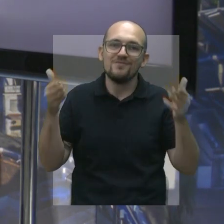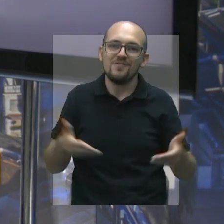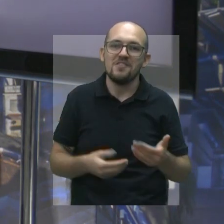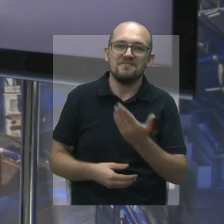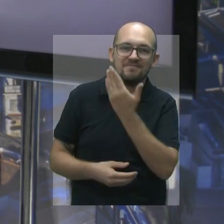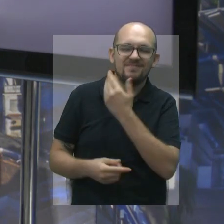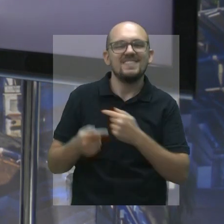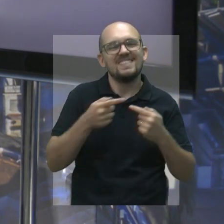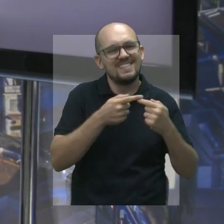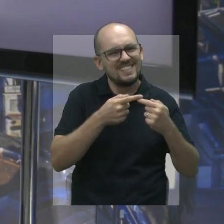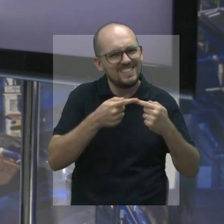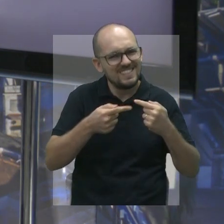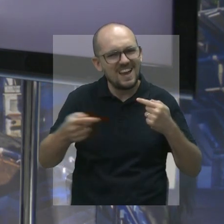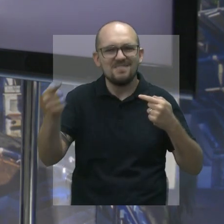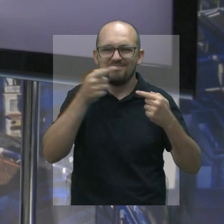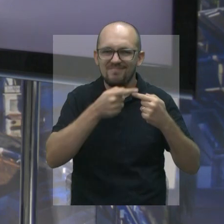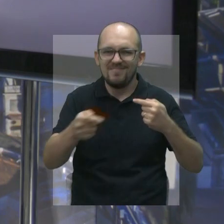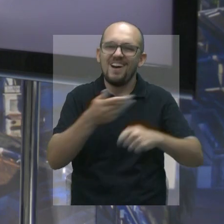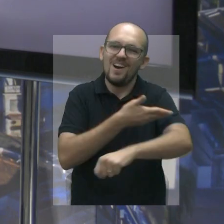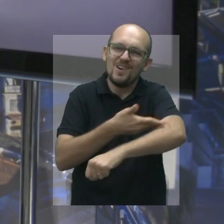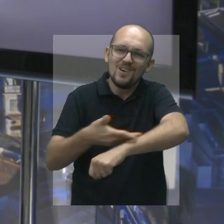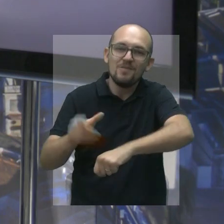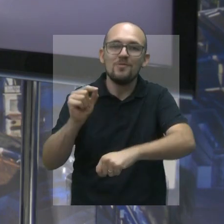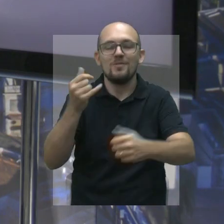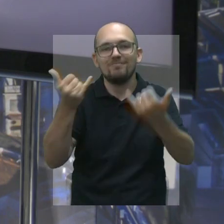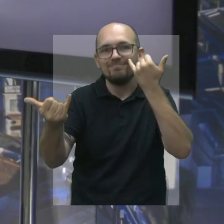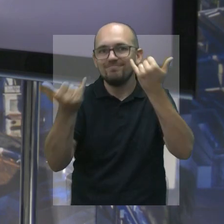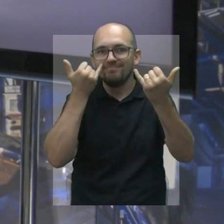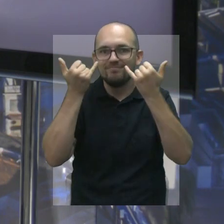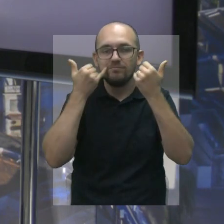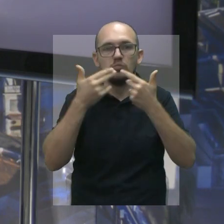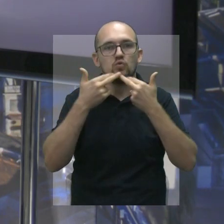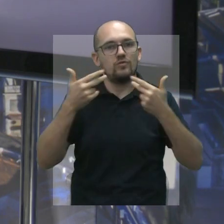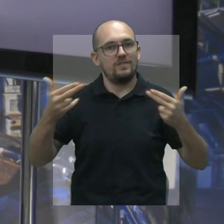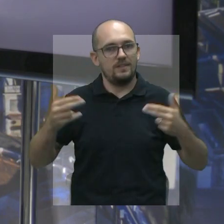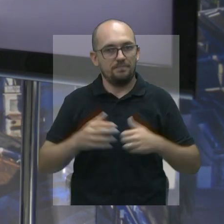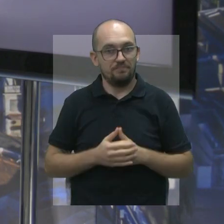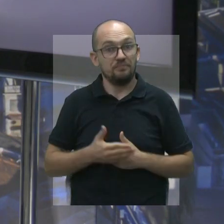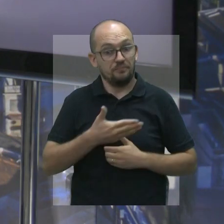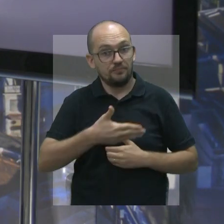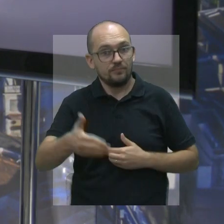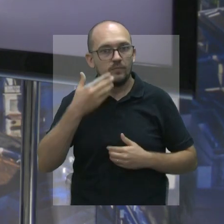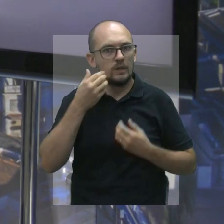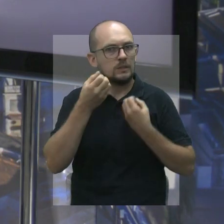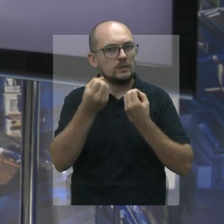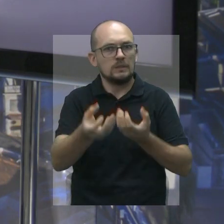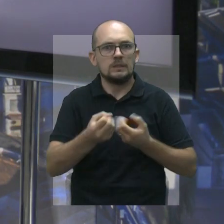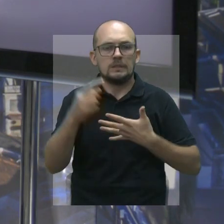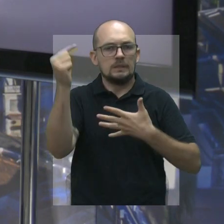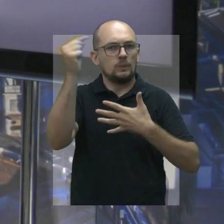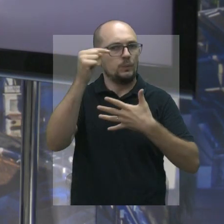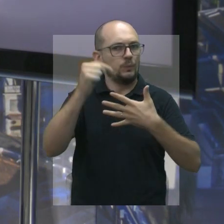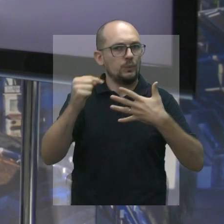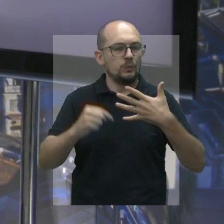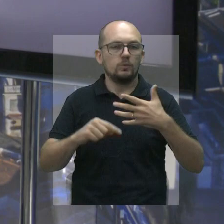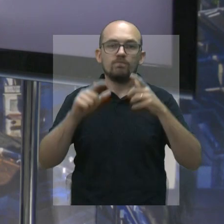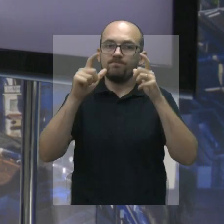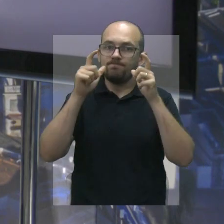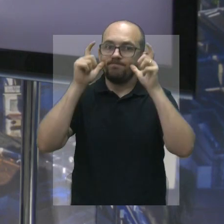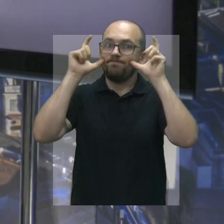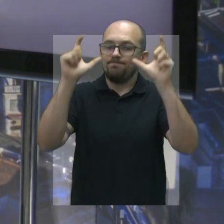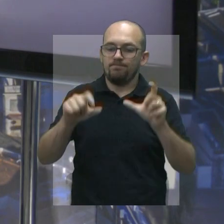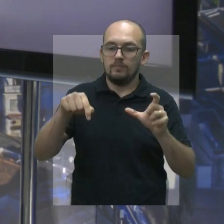programa semanal de notícias. Daqui em diante você é o nosso convidado para conferir muita informação de utilidade pública e